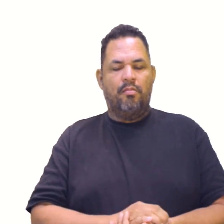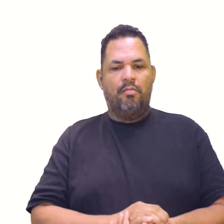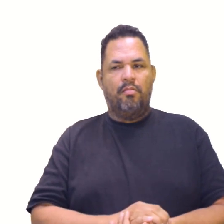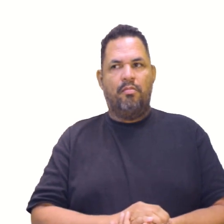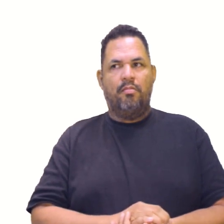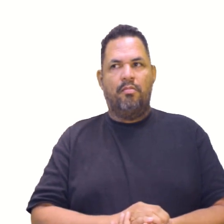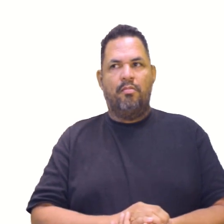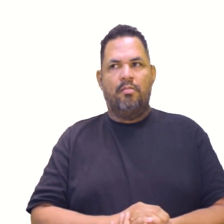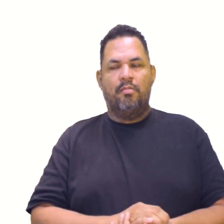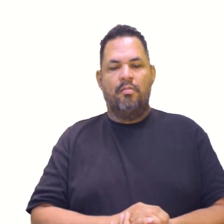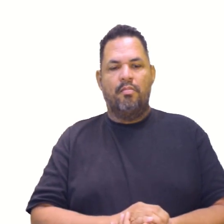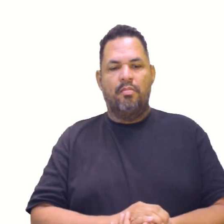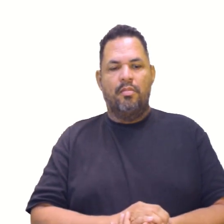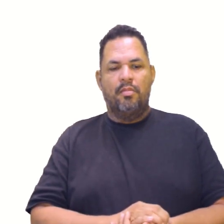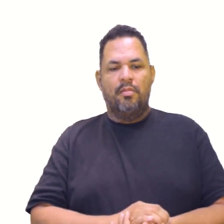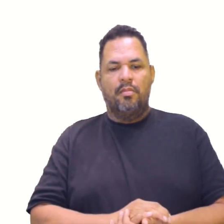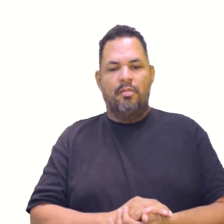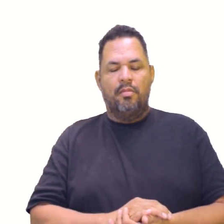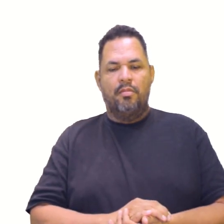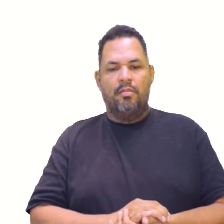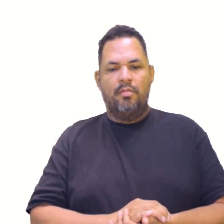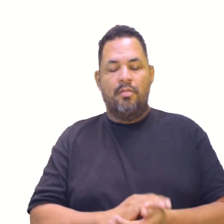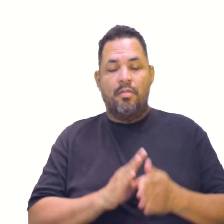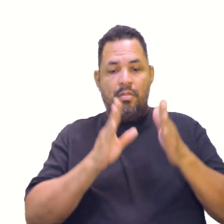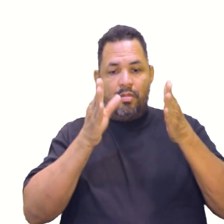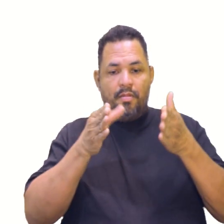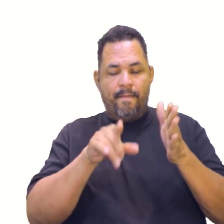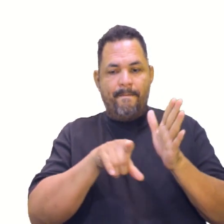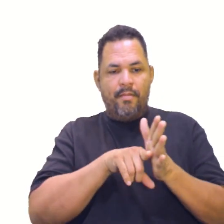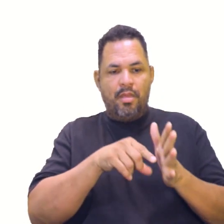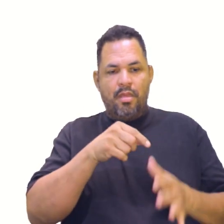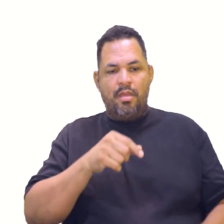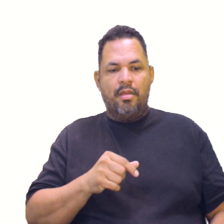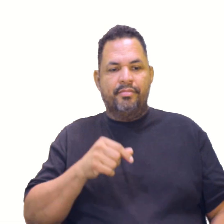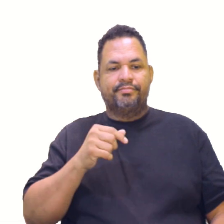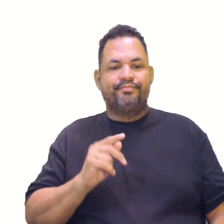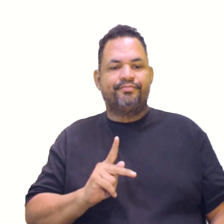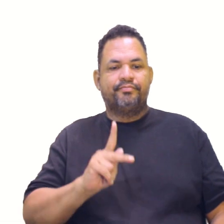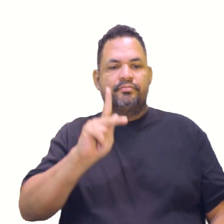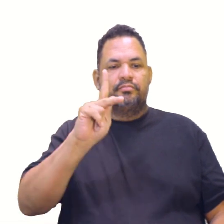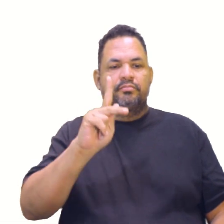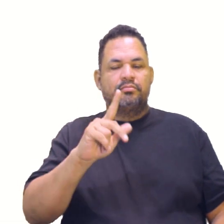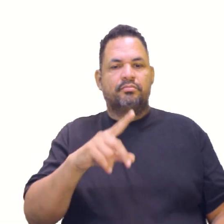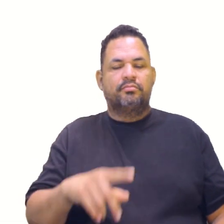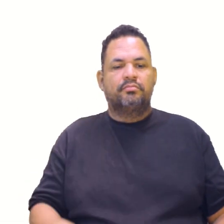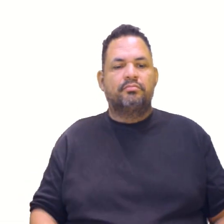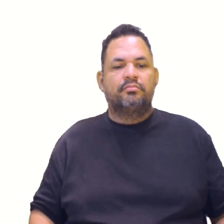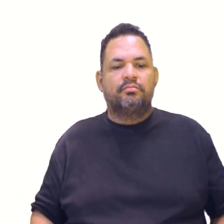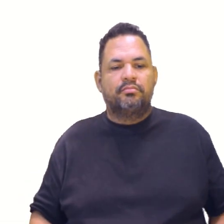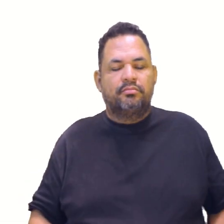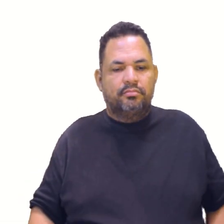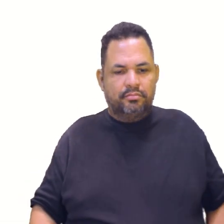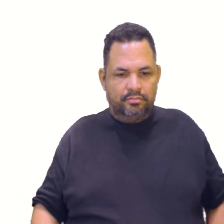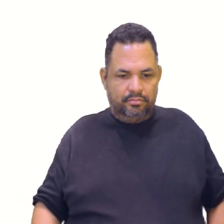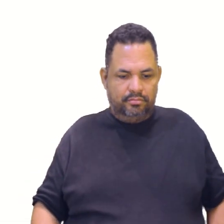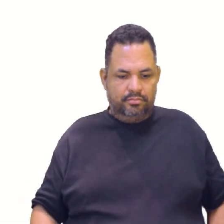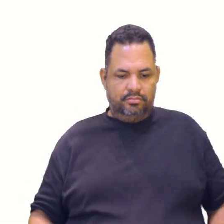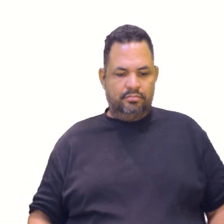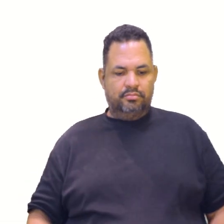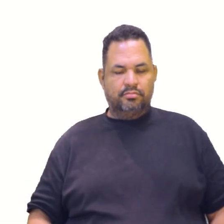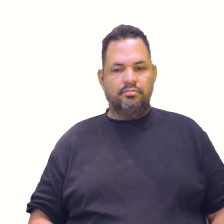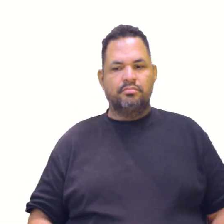Beleza. Então o determinante deu menos K. O nosso determinante, né? Quando a gente juntar aqui, ó, tem